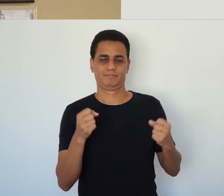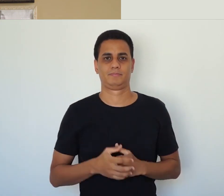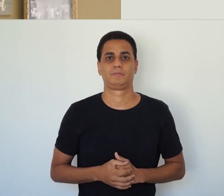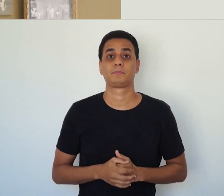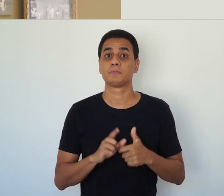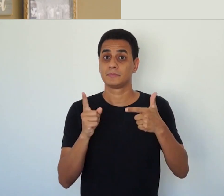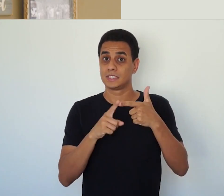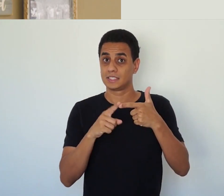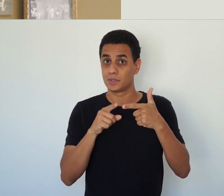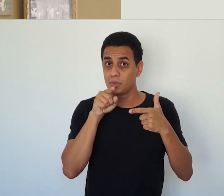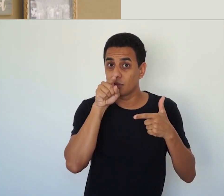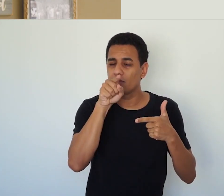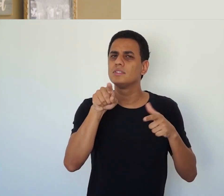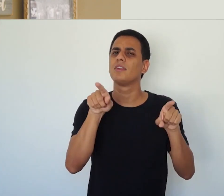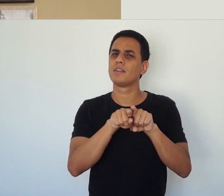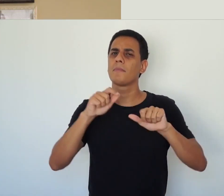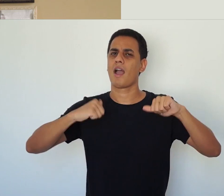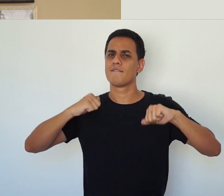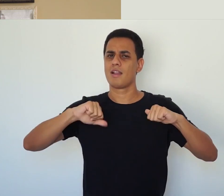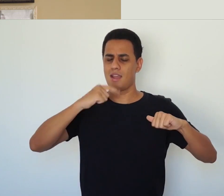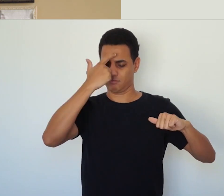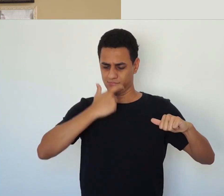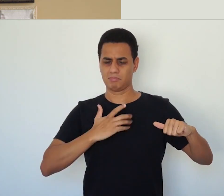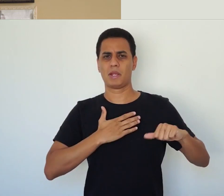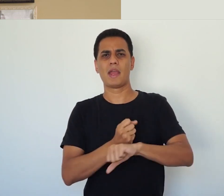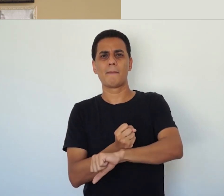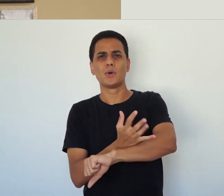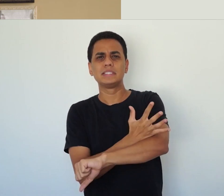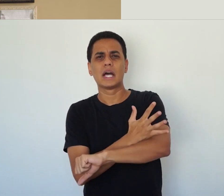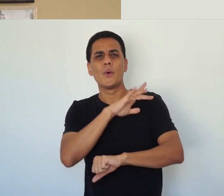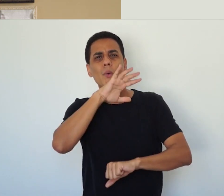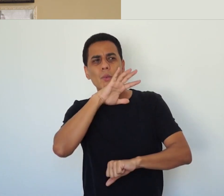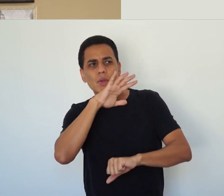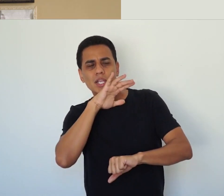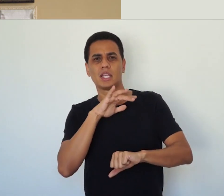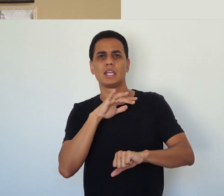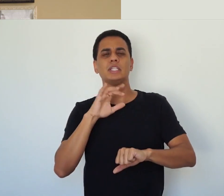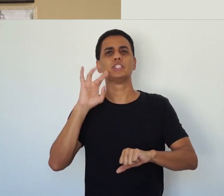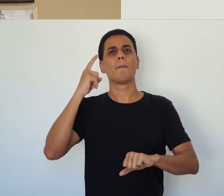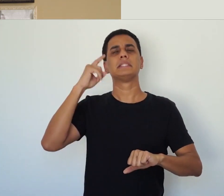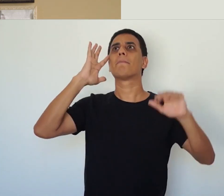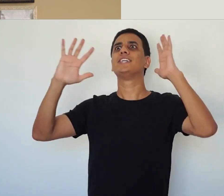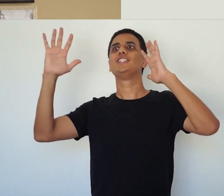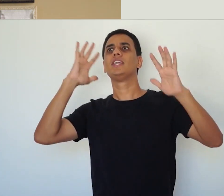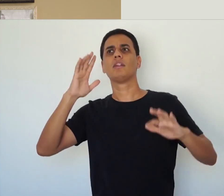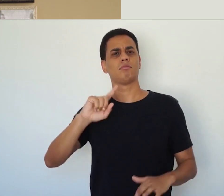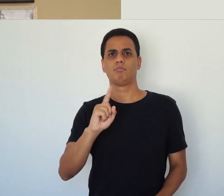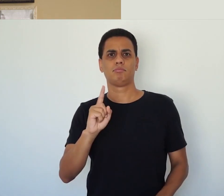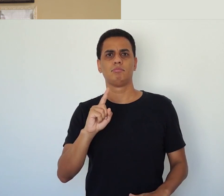que eu dou a você. Segunda, eu quero desafiar você a confrontar as suas emoções ruins com fatos verdadeiros, reais e